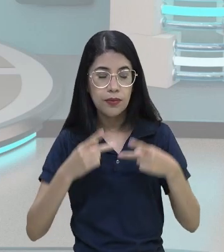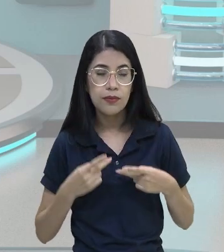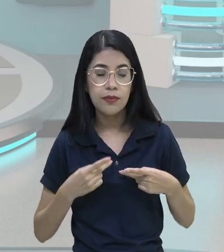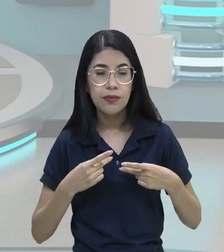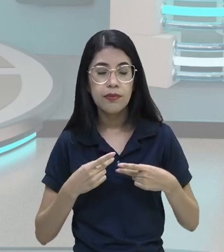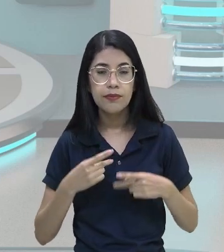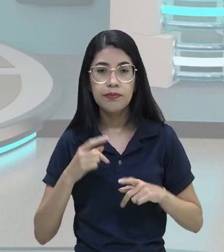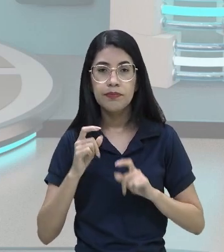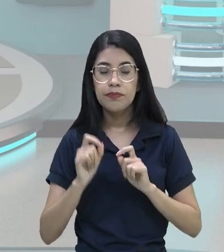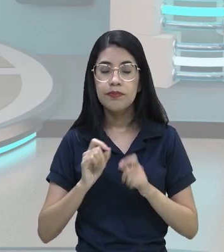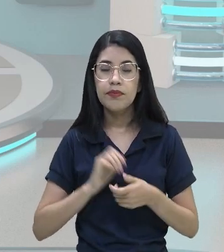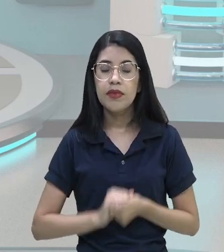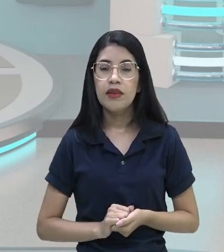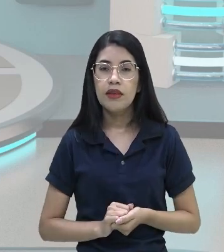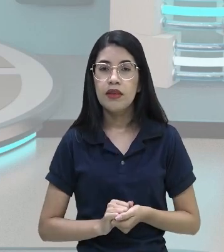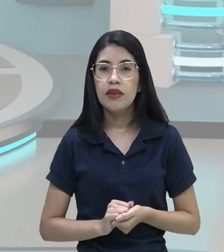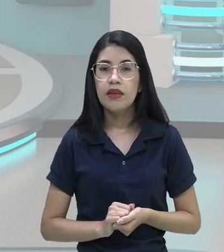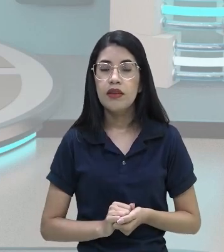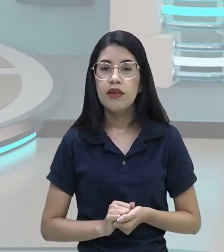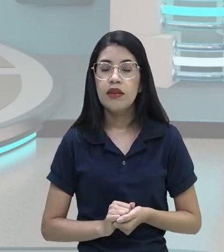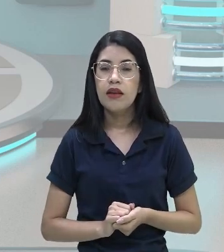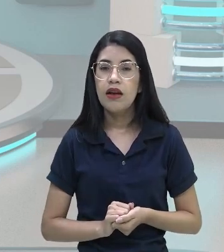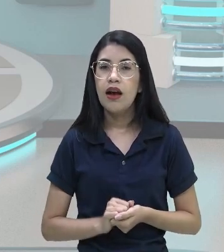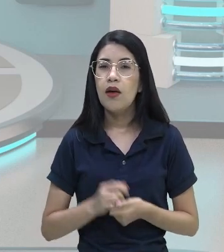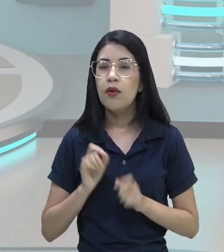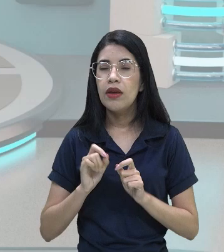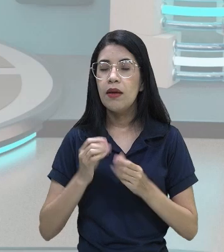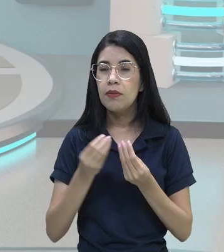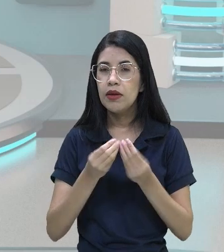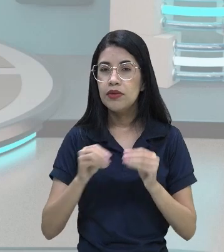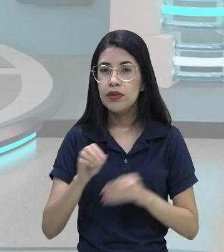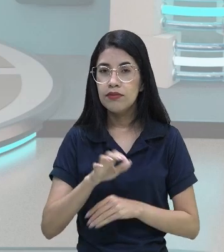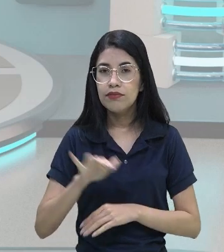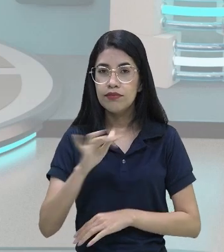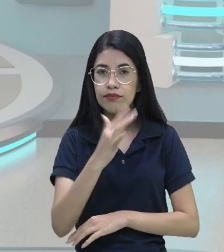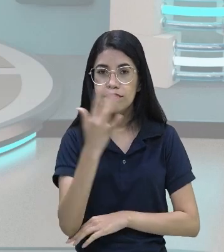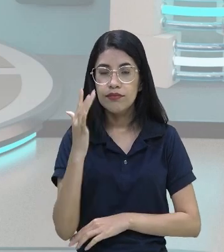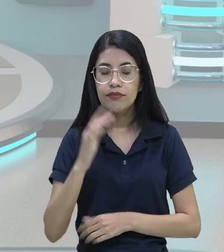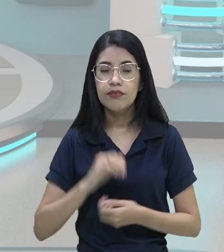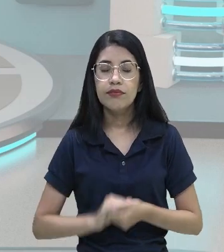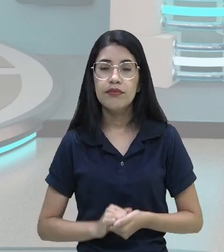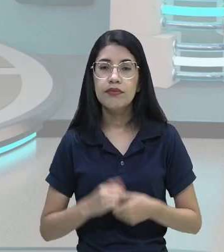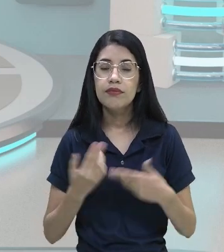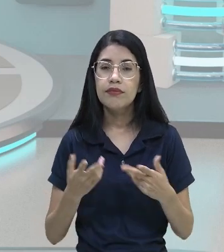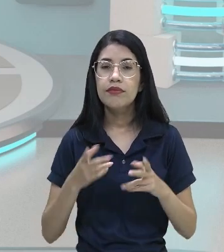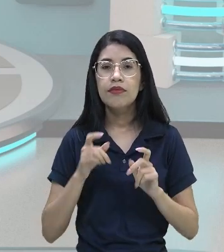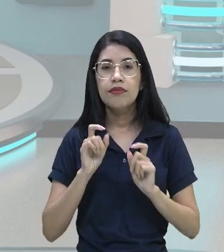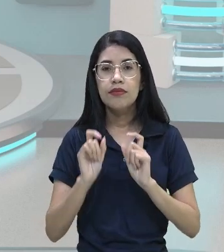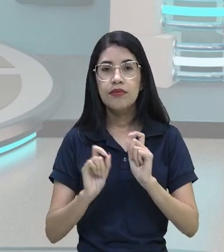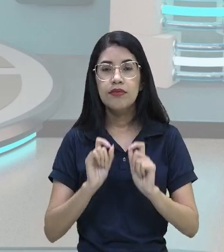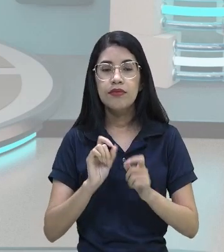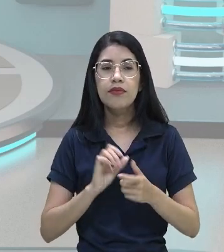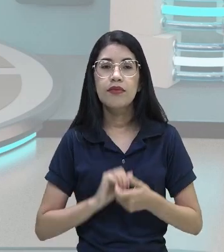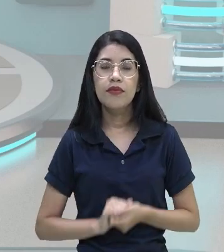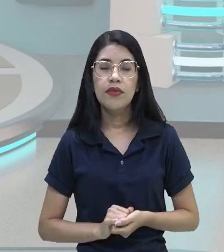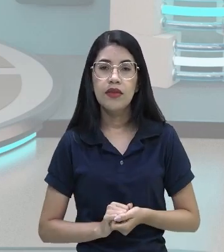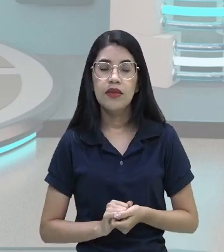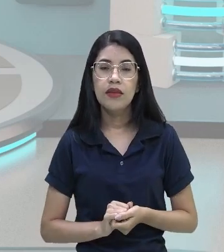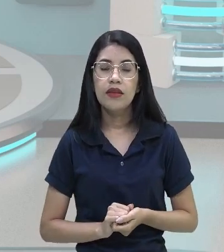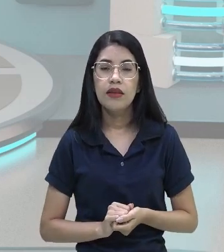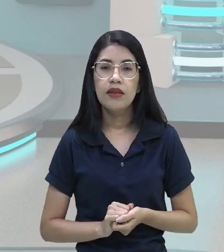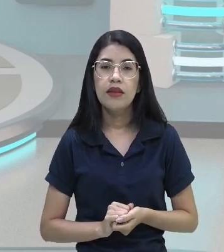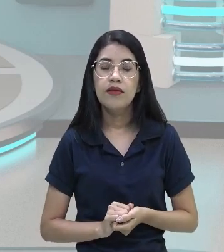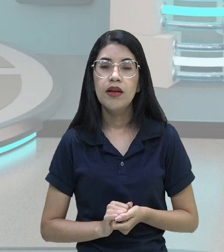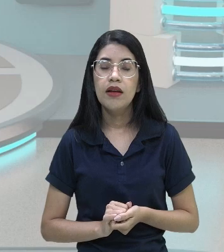ao não tratar bem, ao agredir o meio ambiente, certo? Então vejam que justamente essa parte